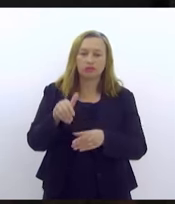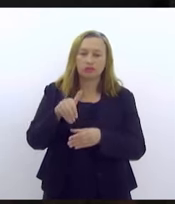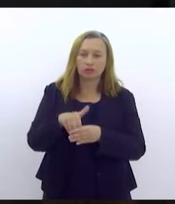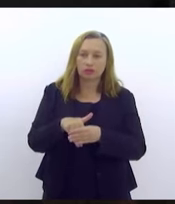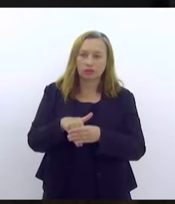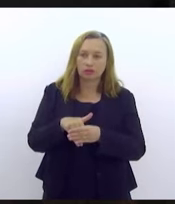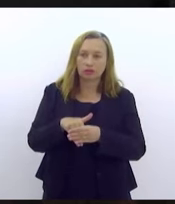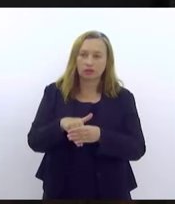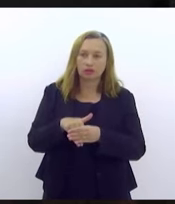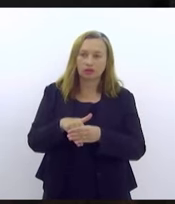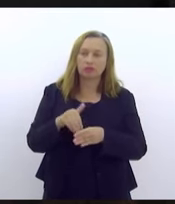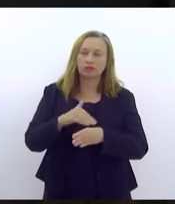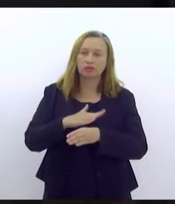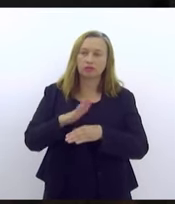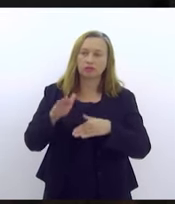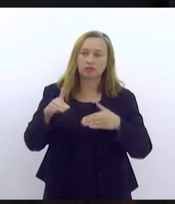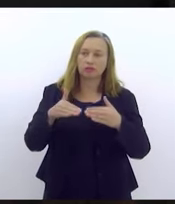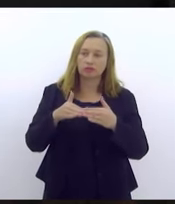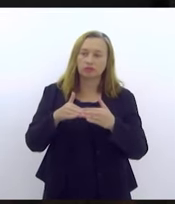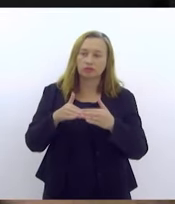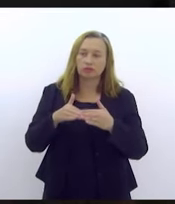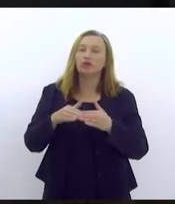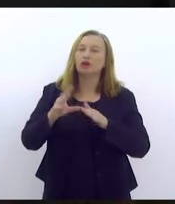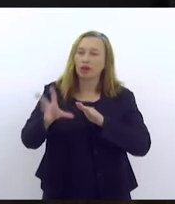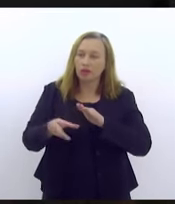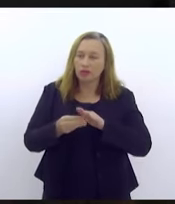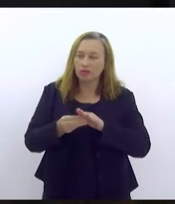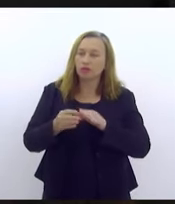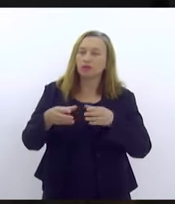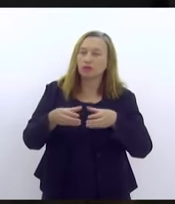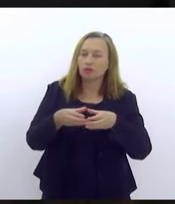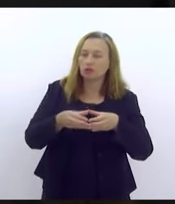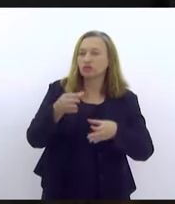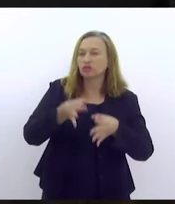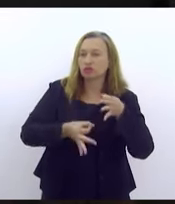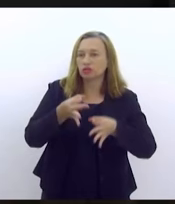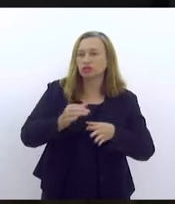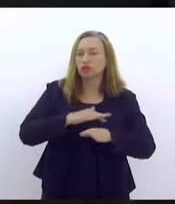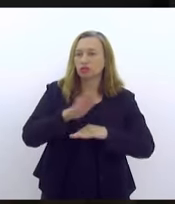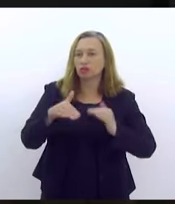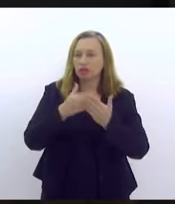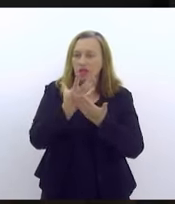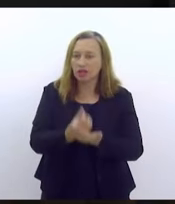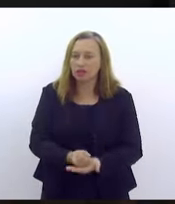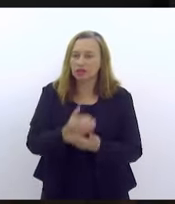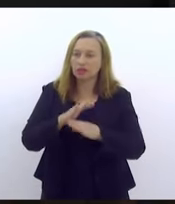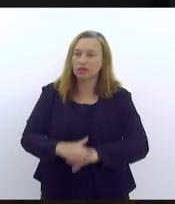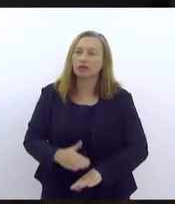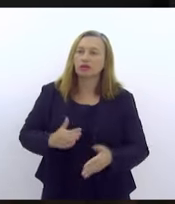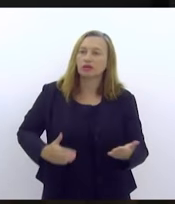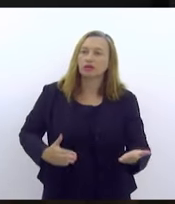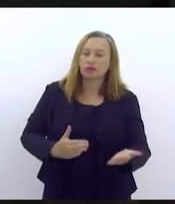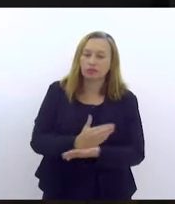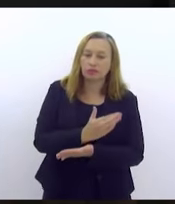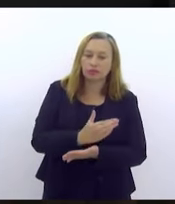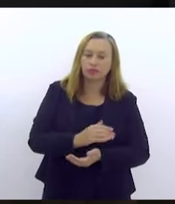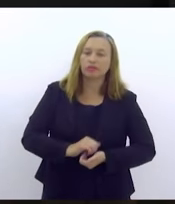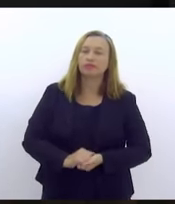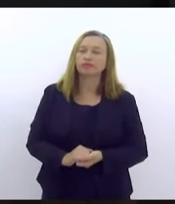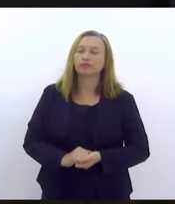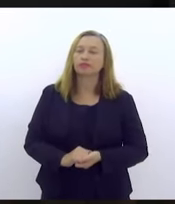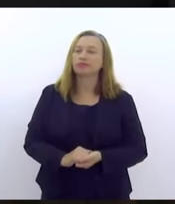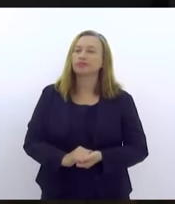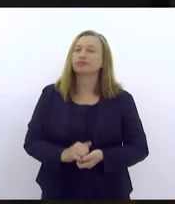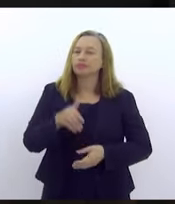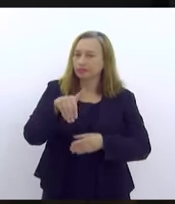a discussão. Em votação, a emenda da Comissão de Constituição e Justiça. Os senhores que aprovam, permaneçam como estão.